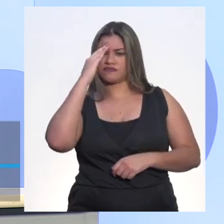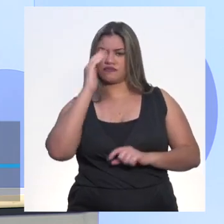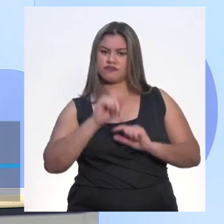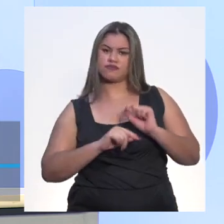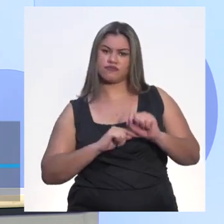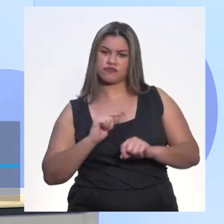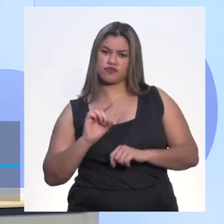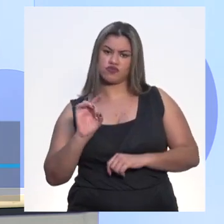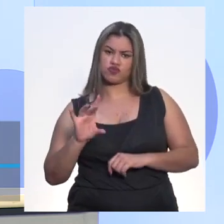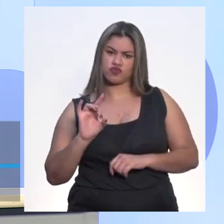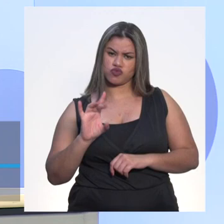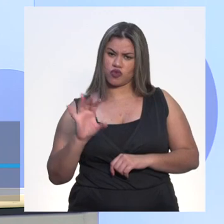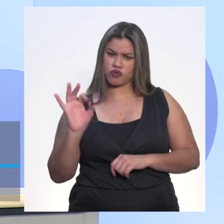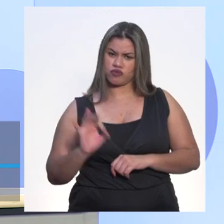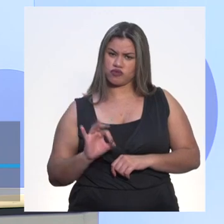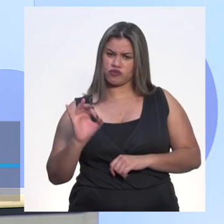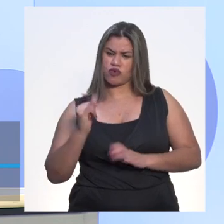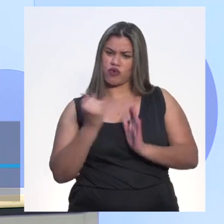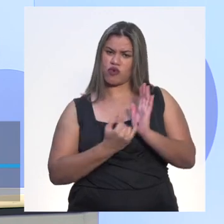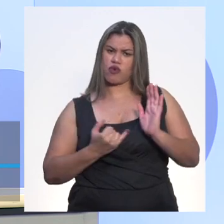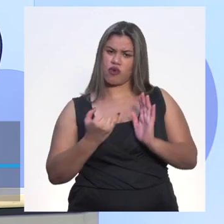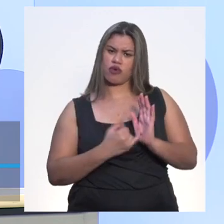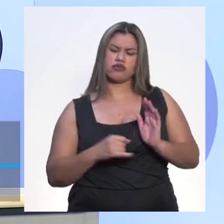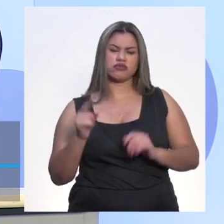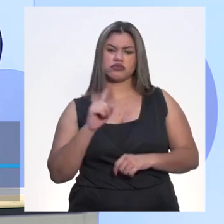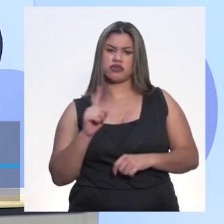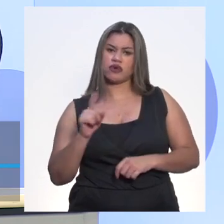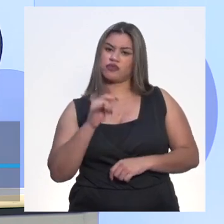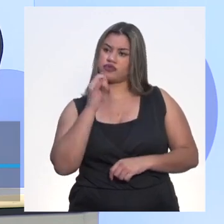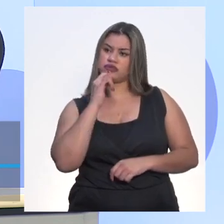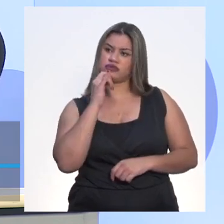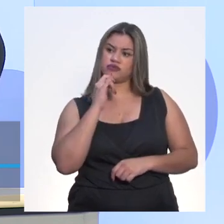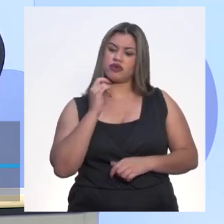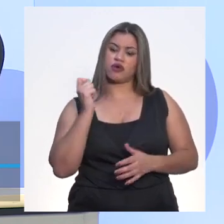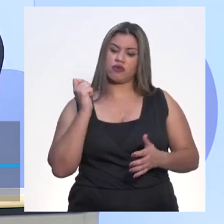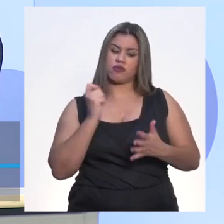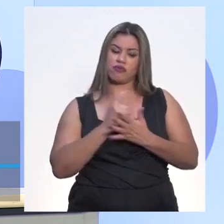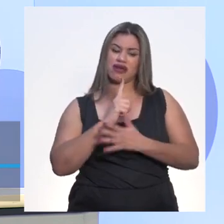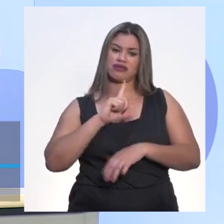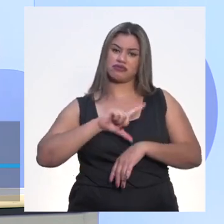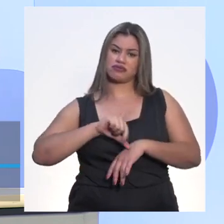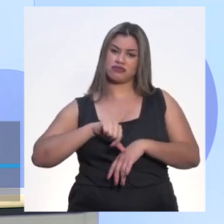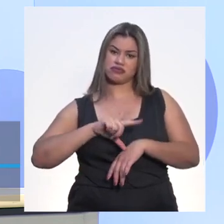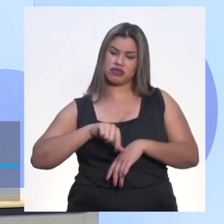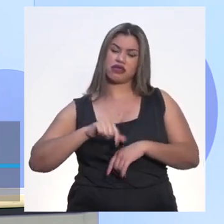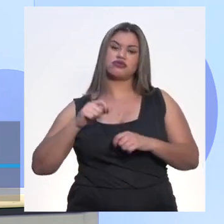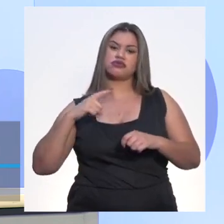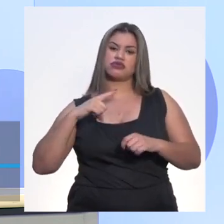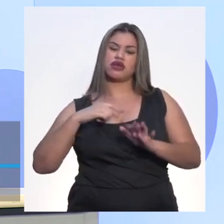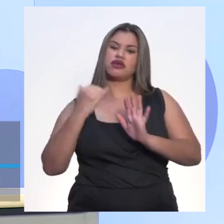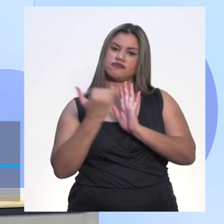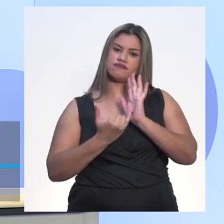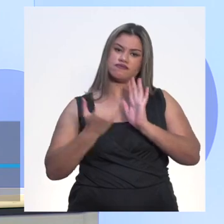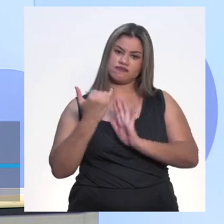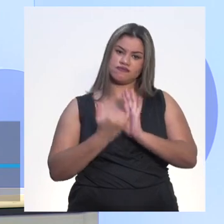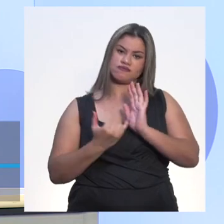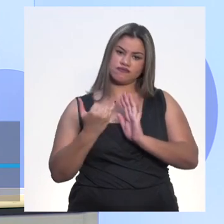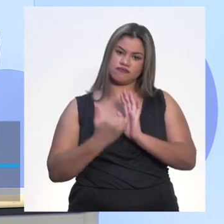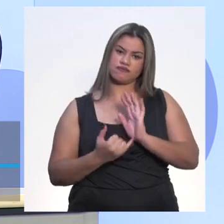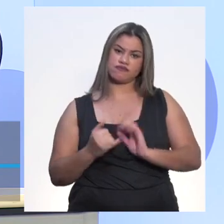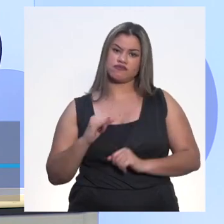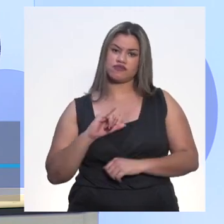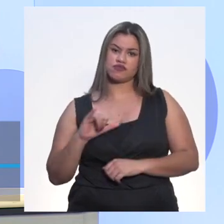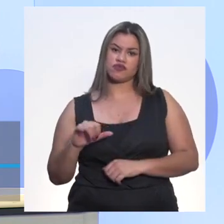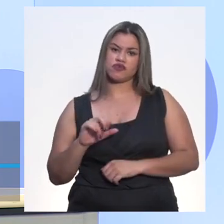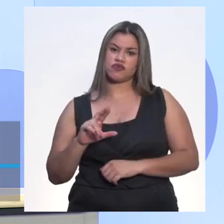essa parte, mas se atrasar uma conta, o quanto eu vou pagar desses determinados juros, né, Ale? O quanto que eu vou ter ali de